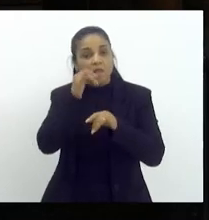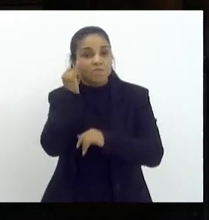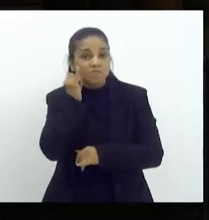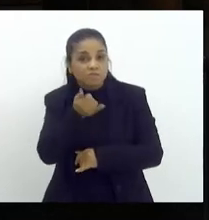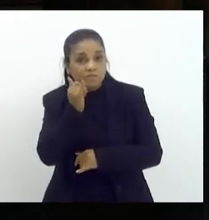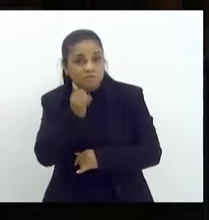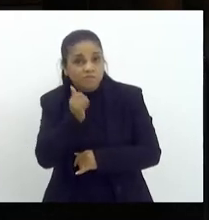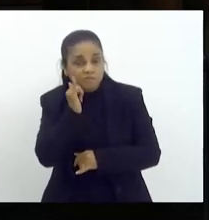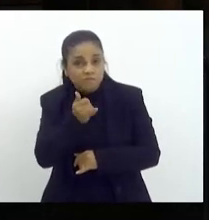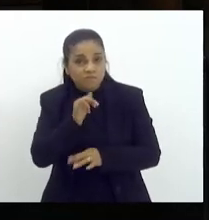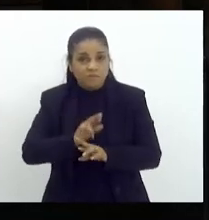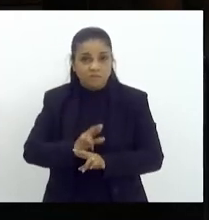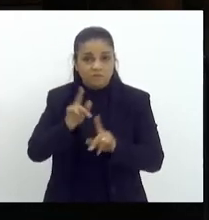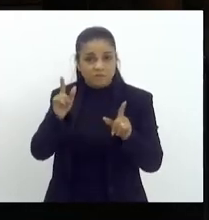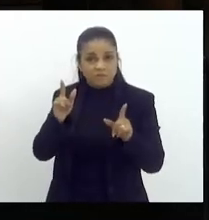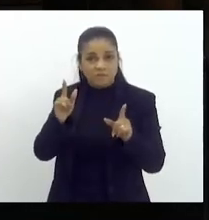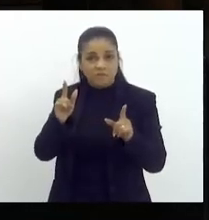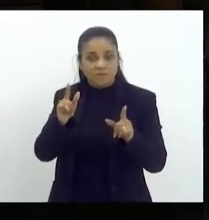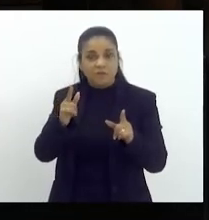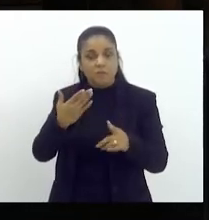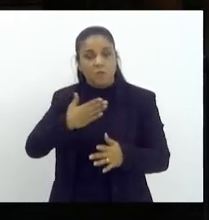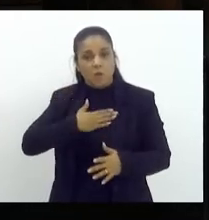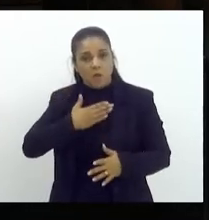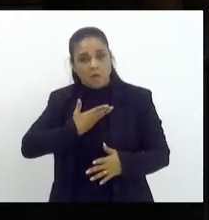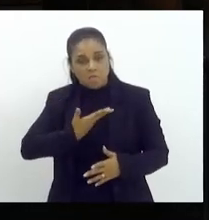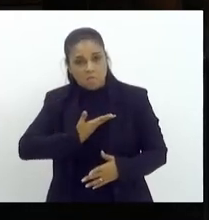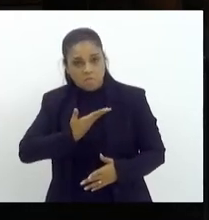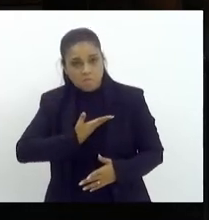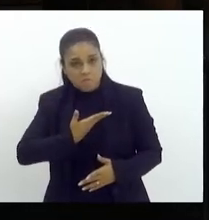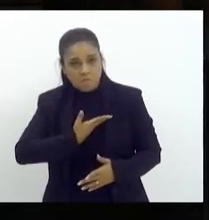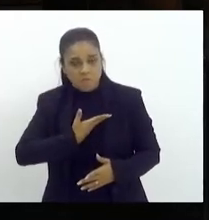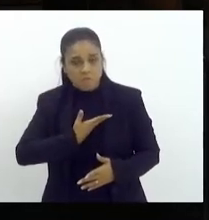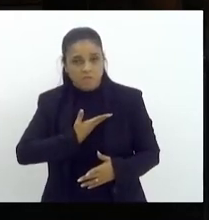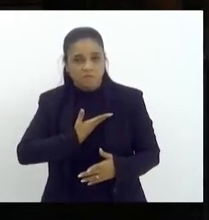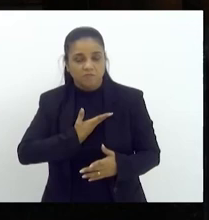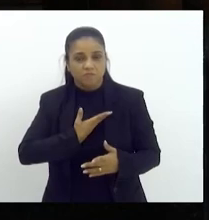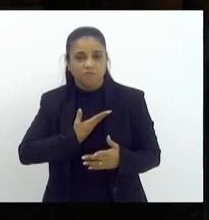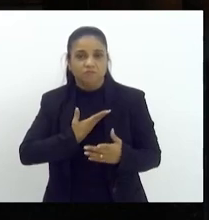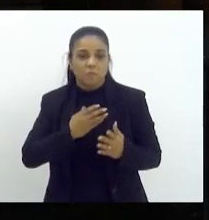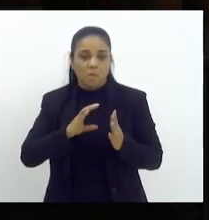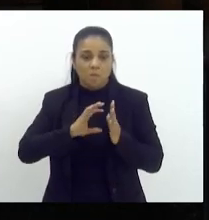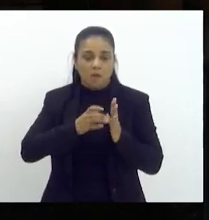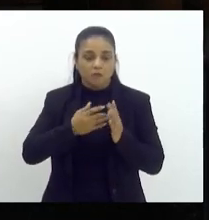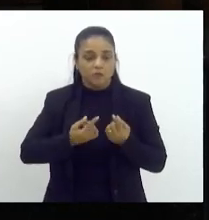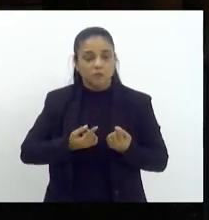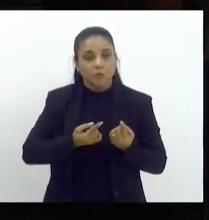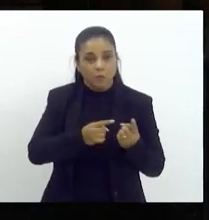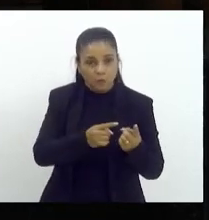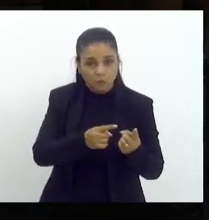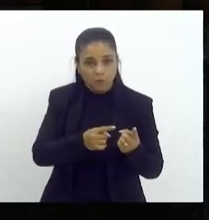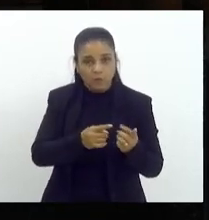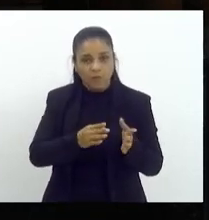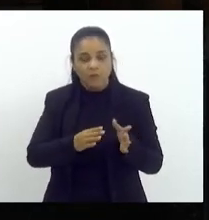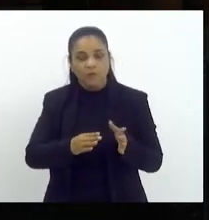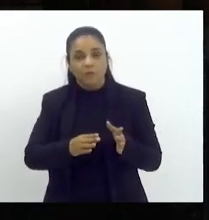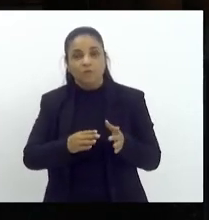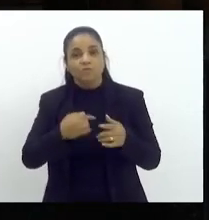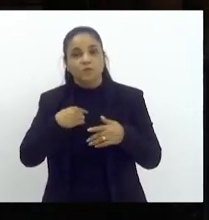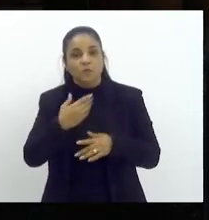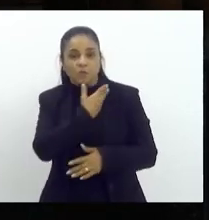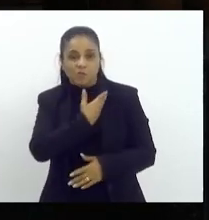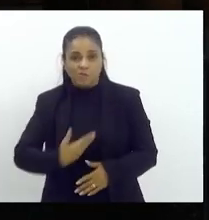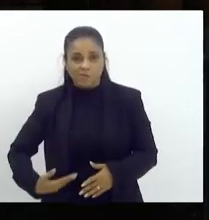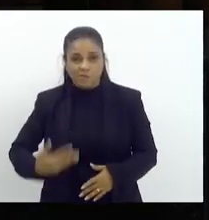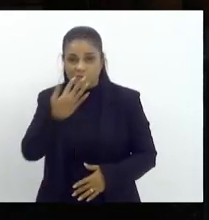e aqui eu peço as escusas aos meus colegas oposição governo federal aumentou